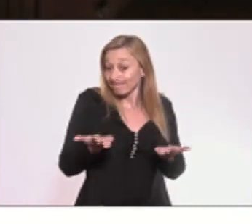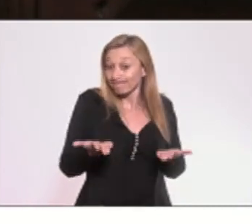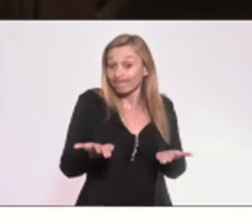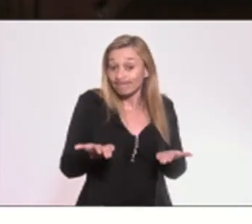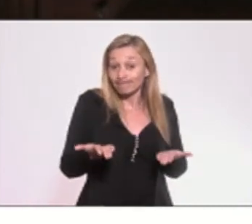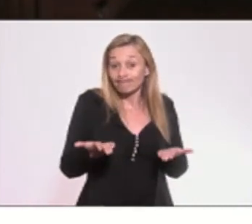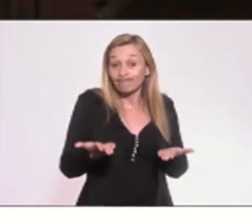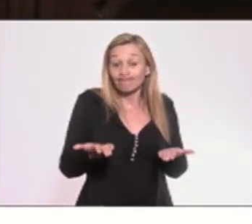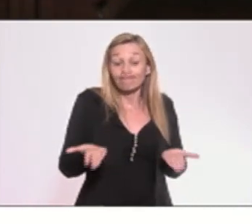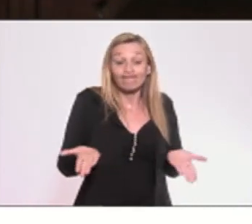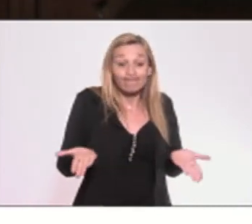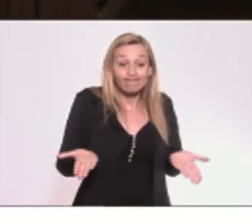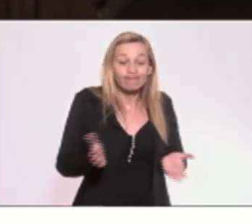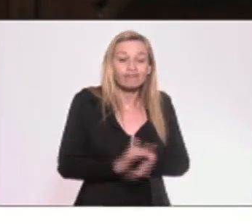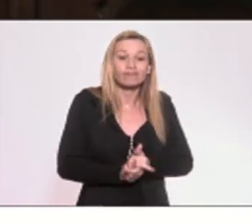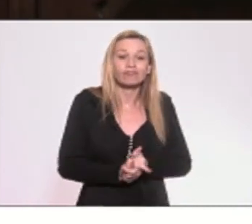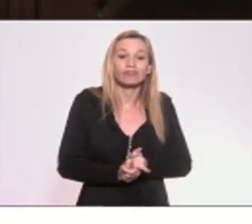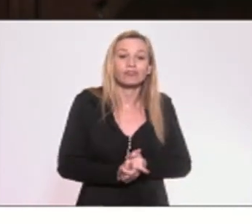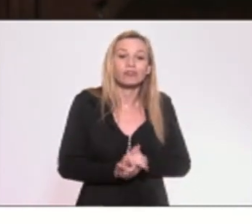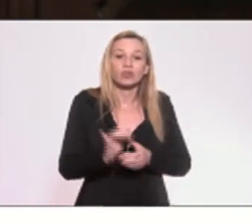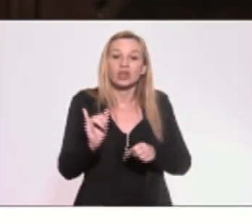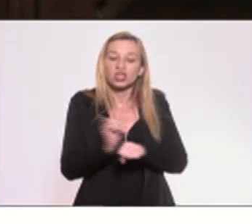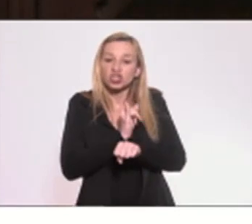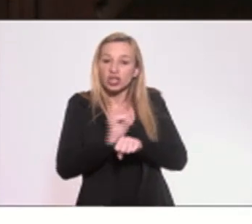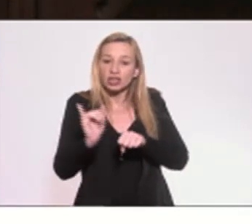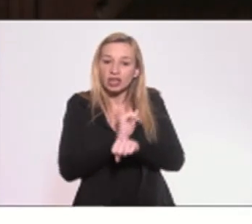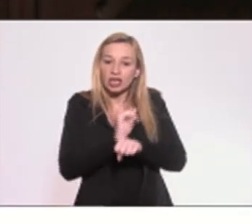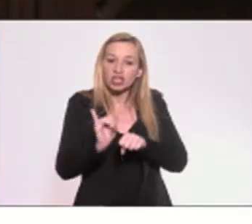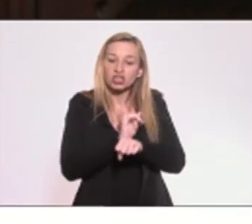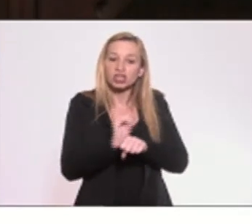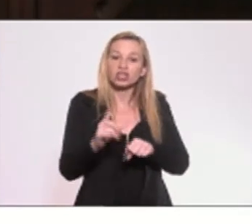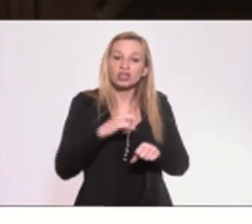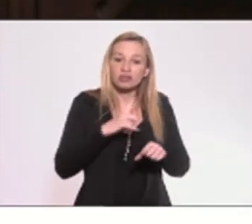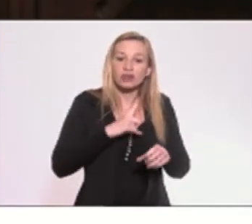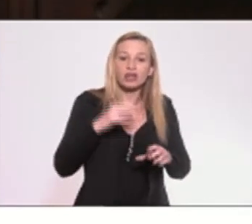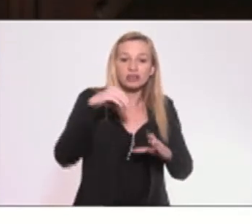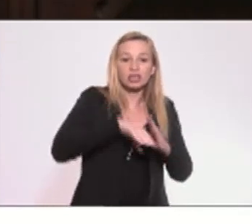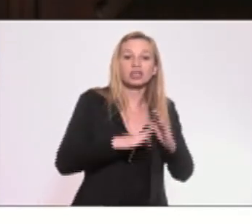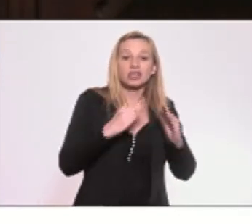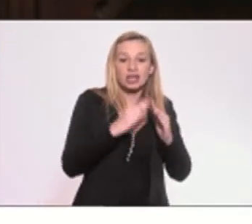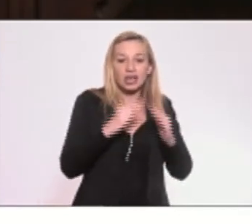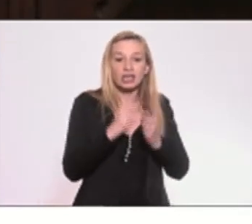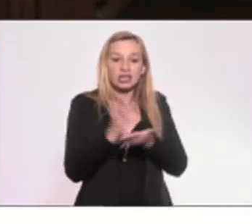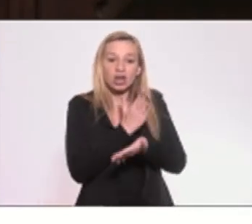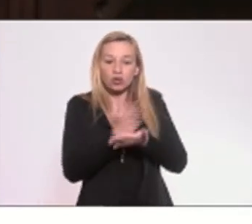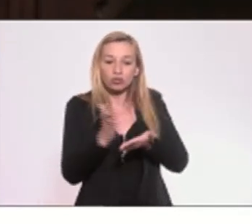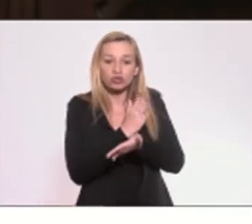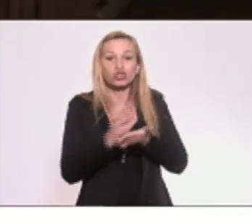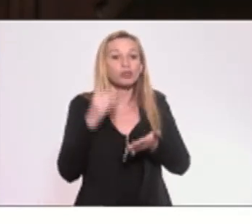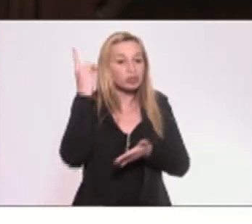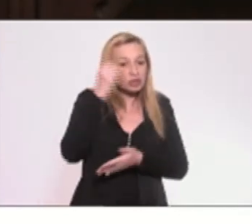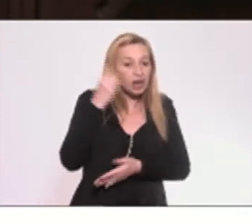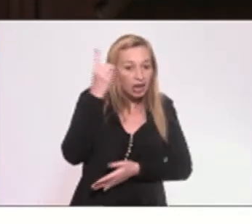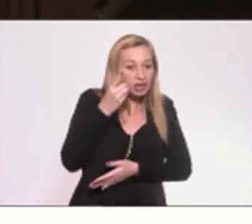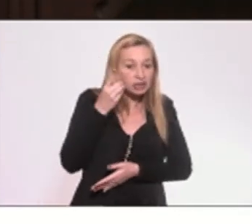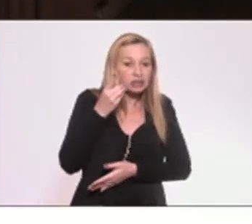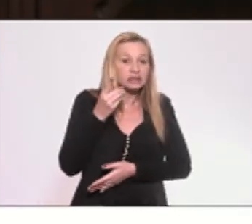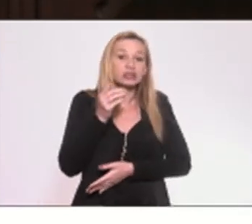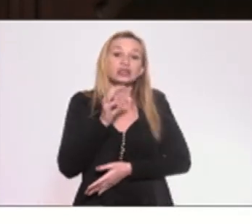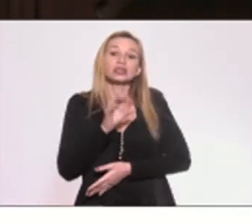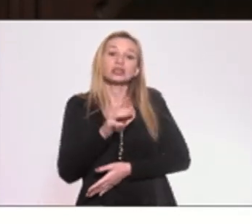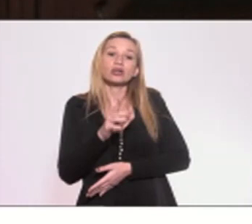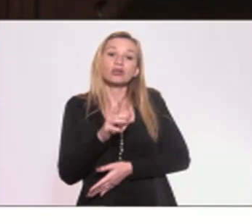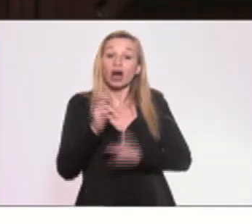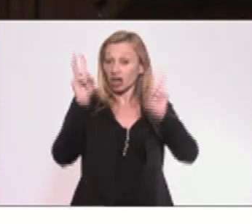bem verdade que os esquemas que envolveram essa casa aqui e alguns deputados já são notórios, já são fatos